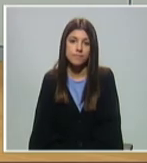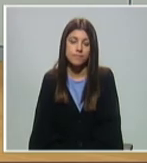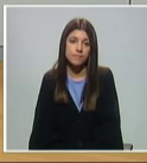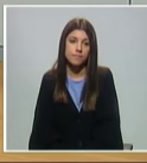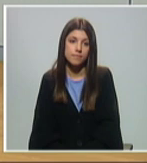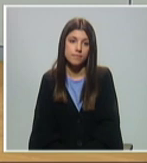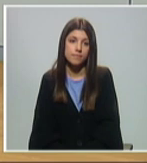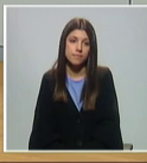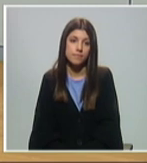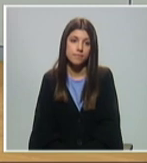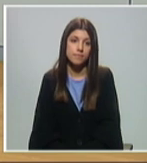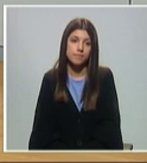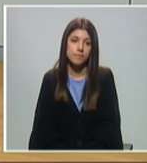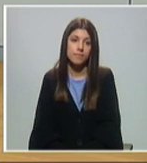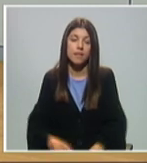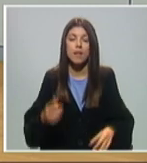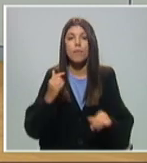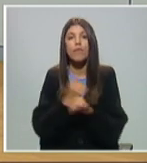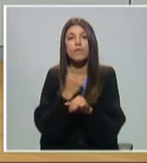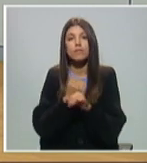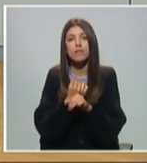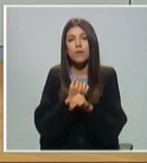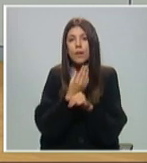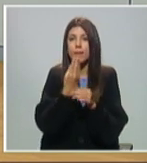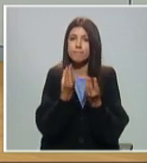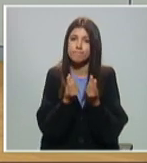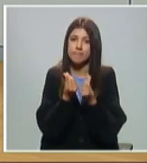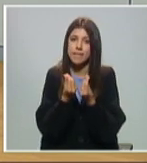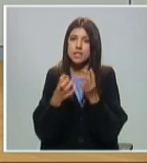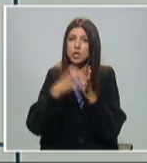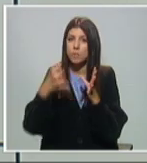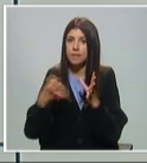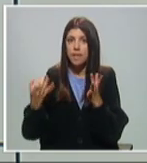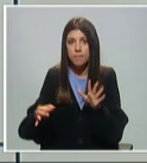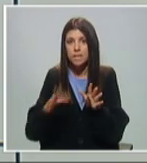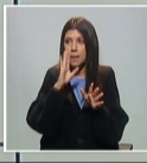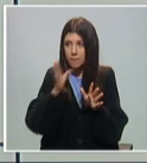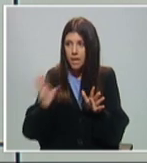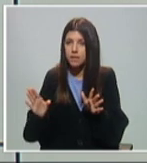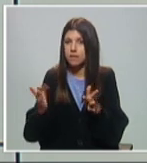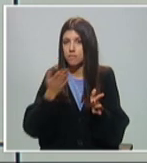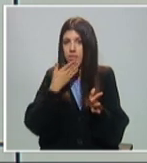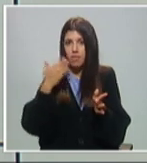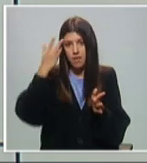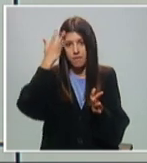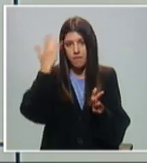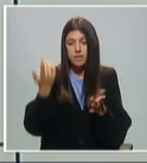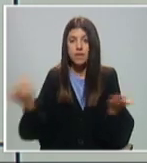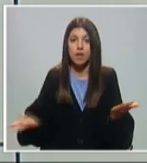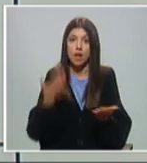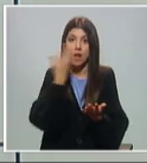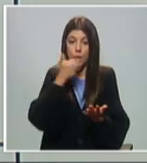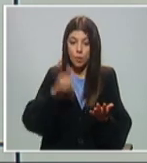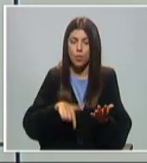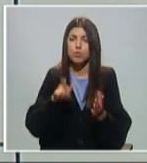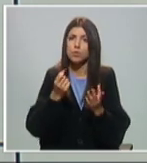É uma função que parece um pouco complicada, mas com a prática é fácil de usar. Para concluirmos hoje